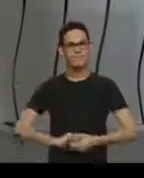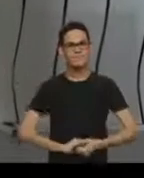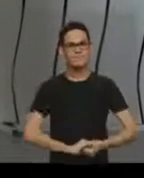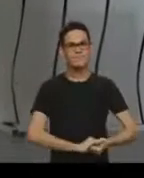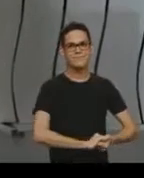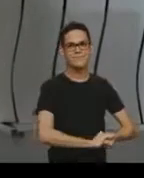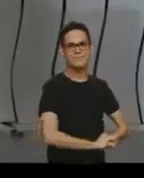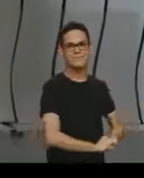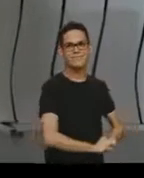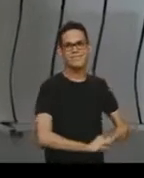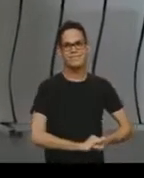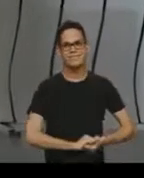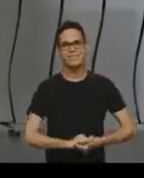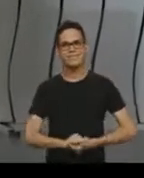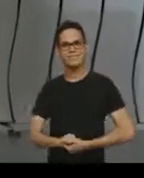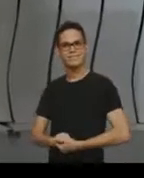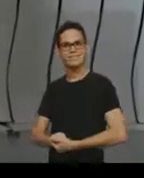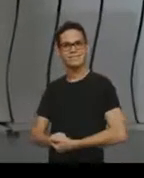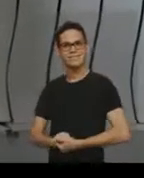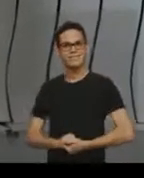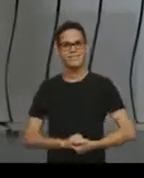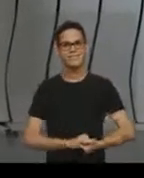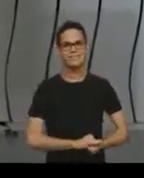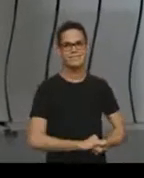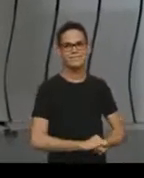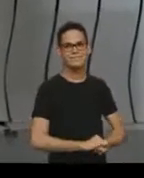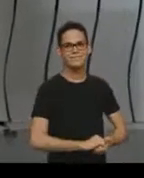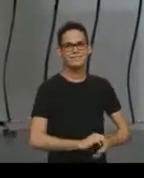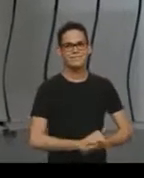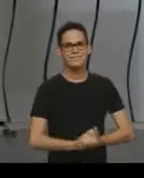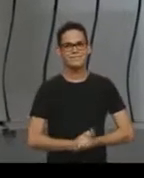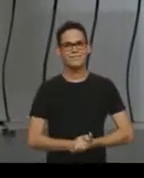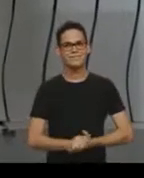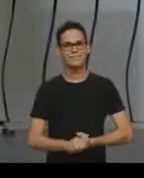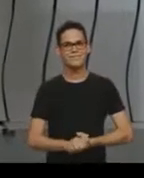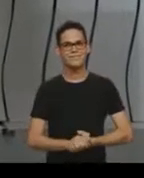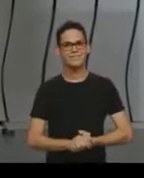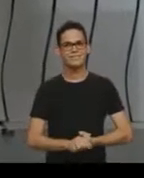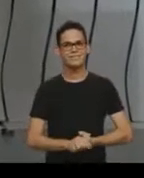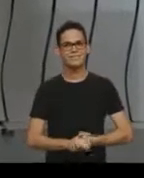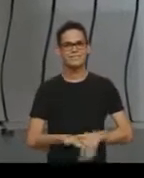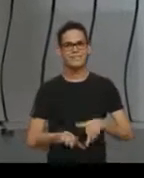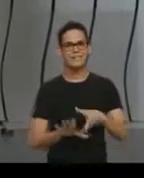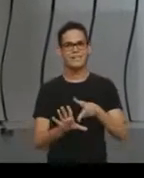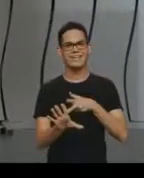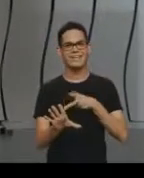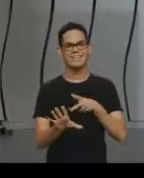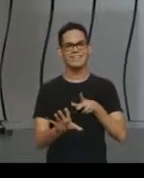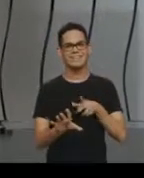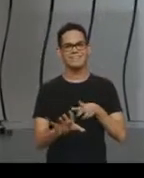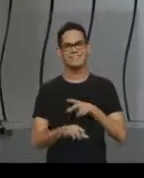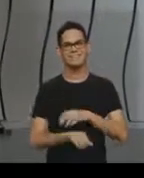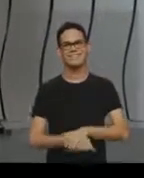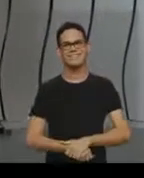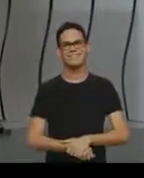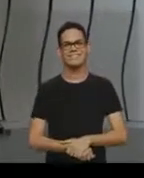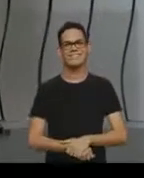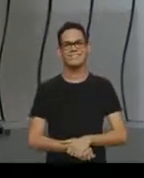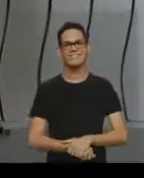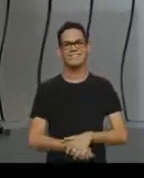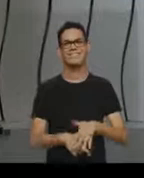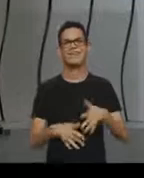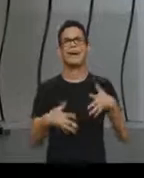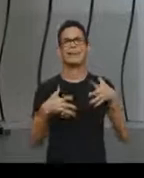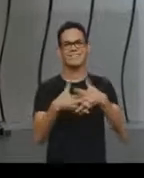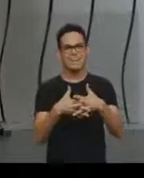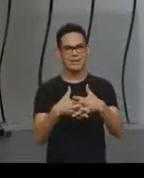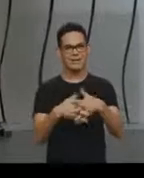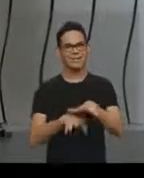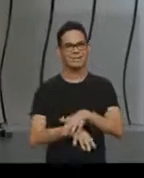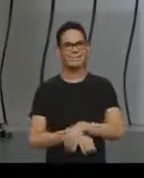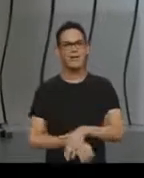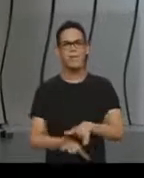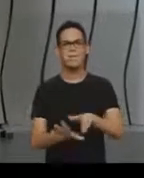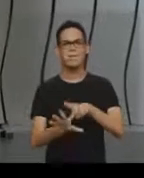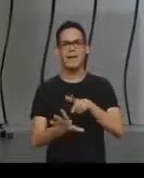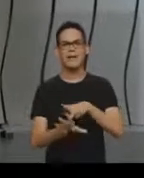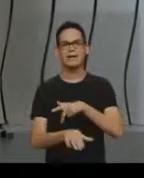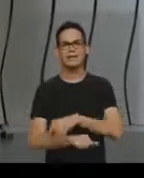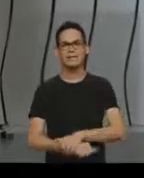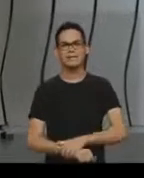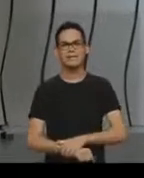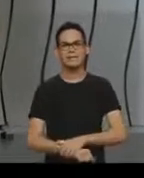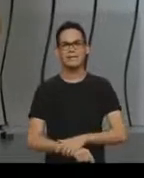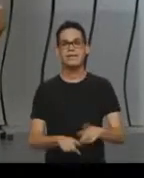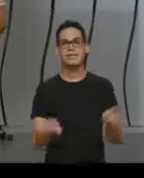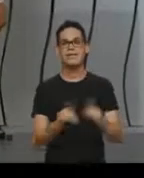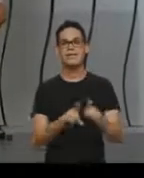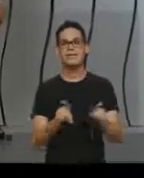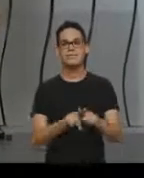Estão me vendo aí de plano americano? Se eu levantar o pezinho atrapalha tudo? Atrapalha. E nós temos